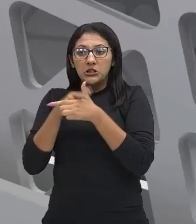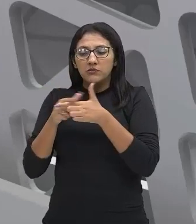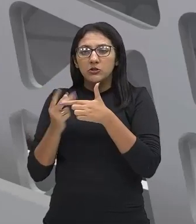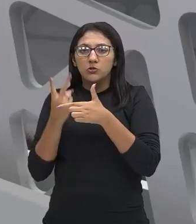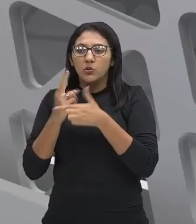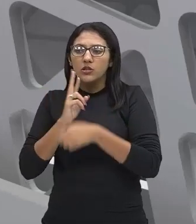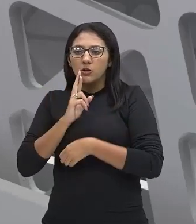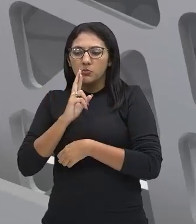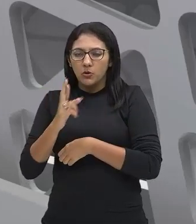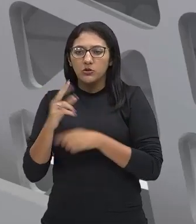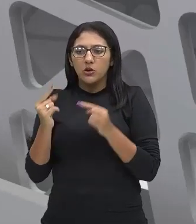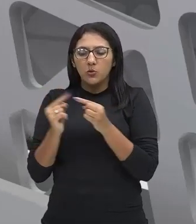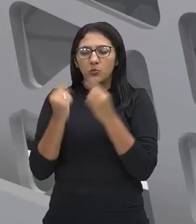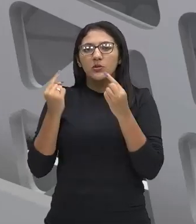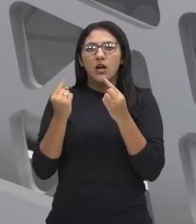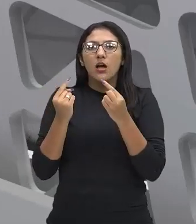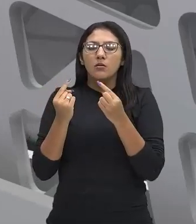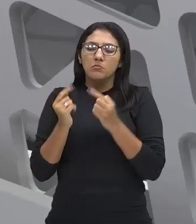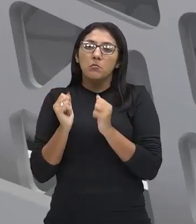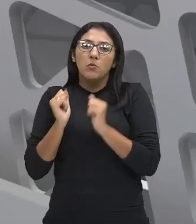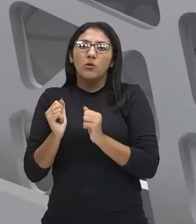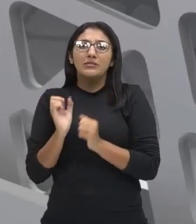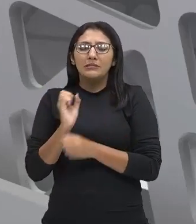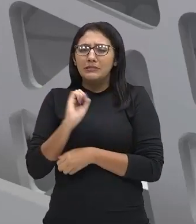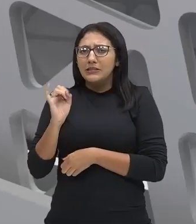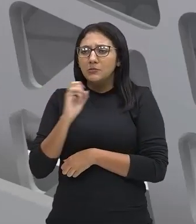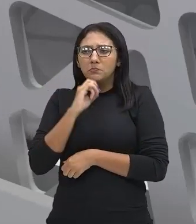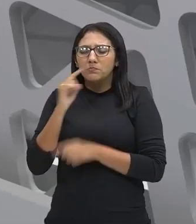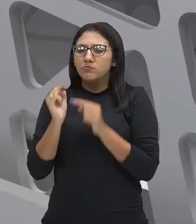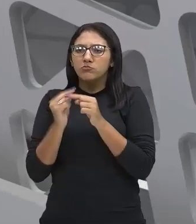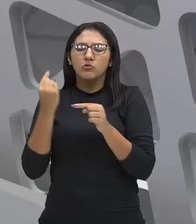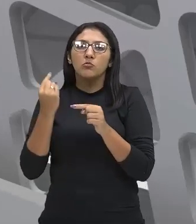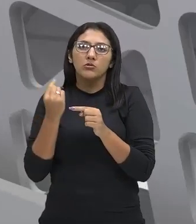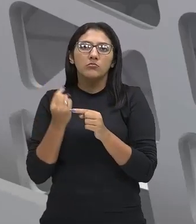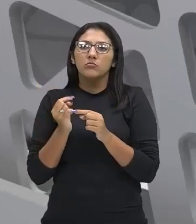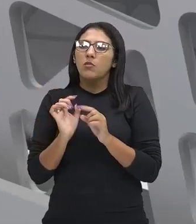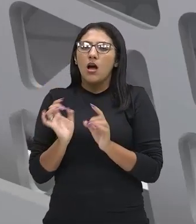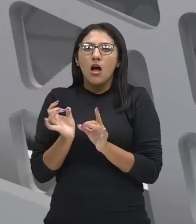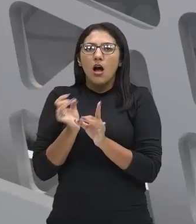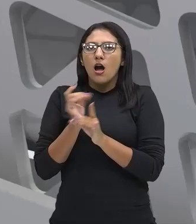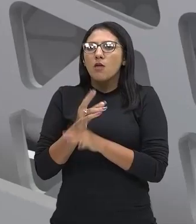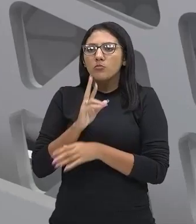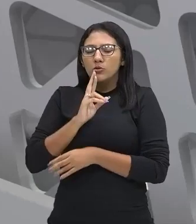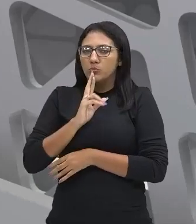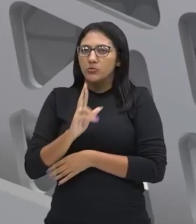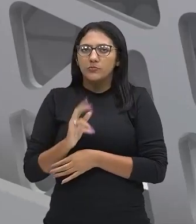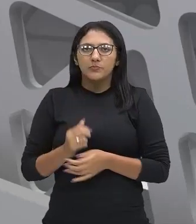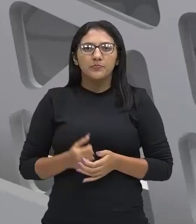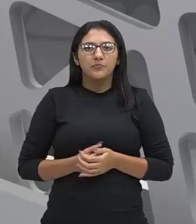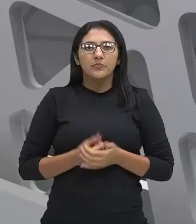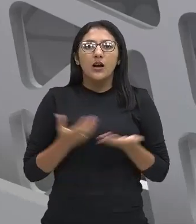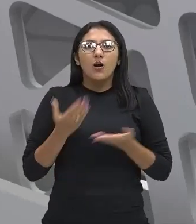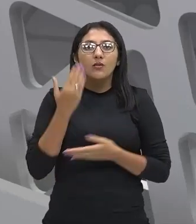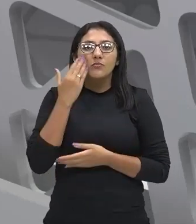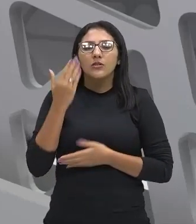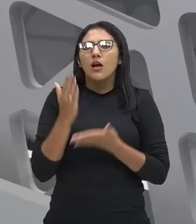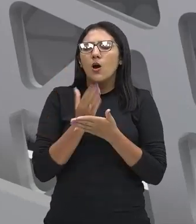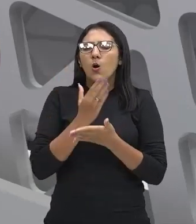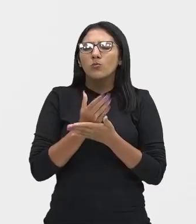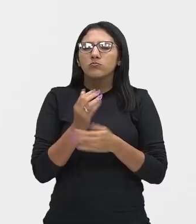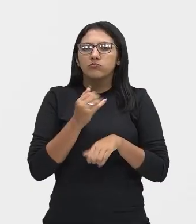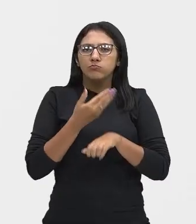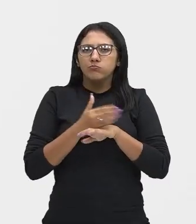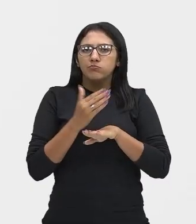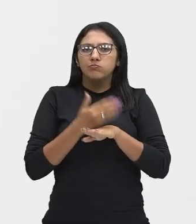se já for uma fração irredutível, então essa já vai ser a resposta final, beleza? Vamos agora fazer alguns exemplos aqui. Acompanha